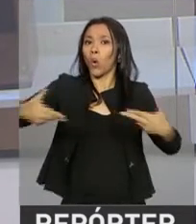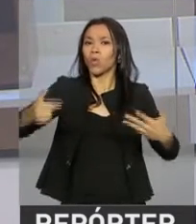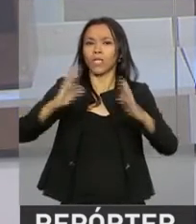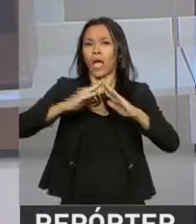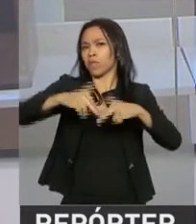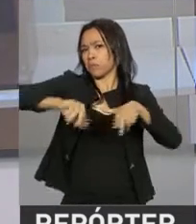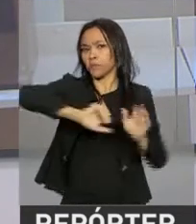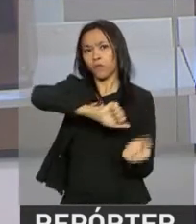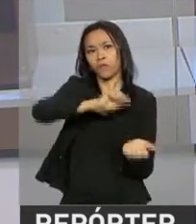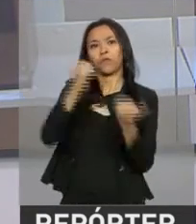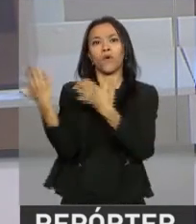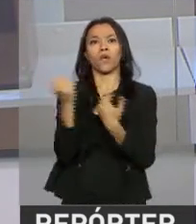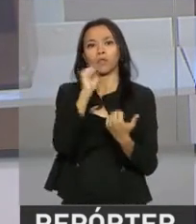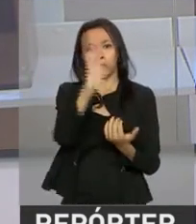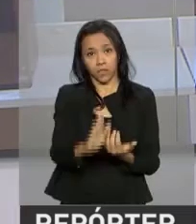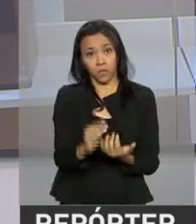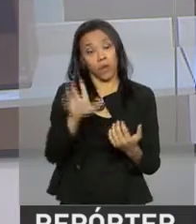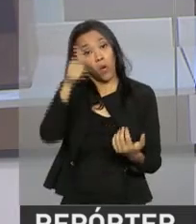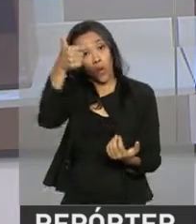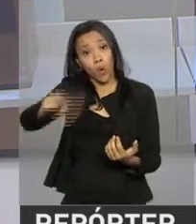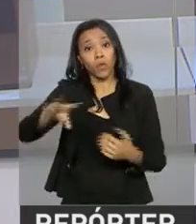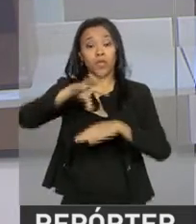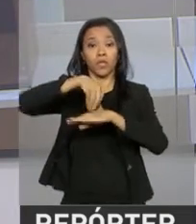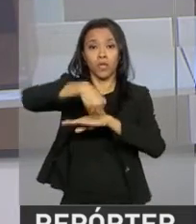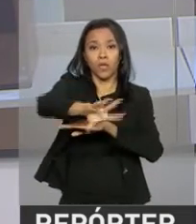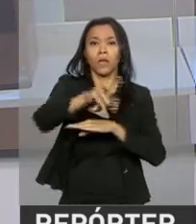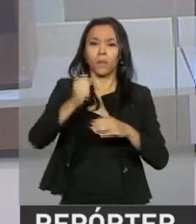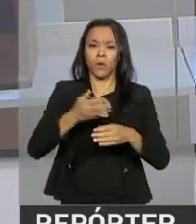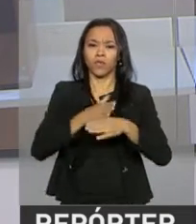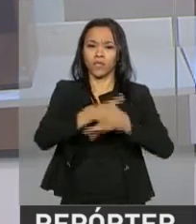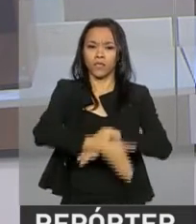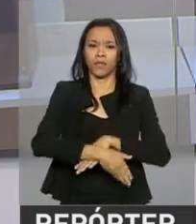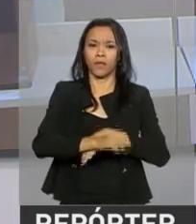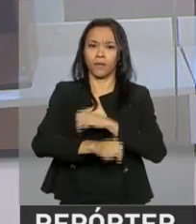dessa data. Outras informações em